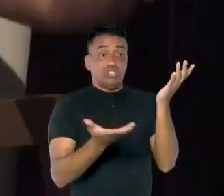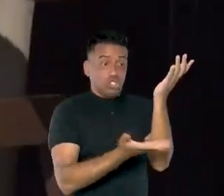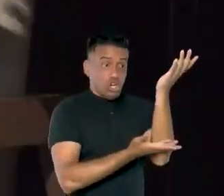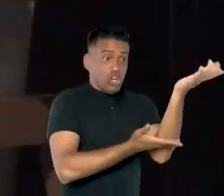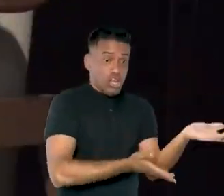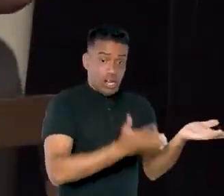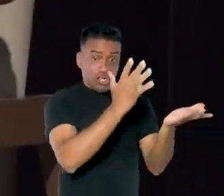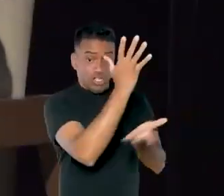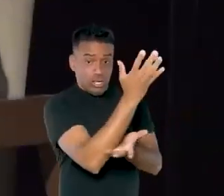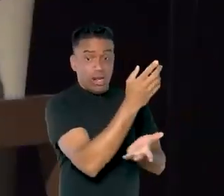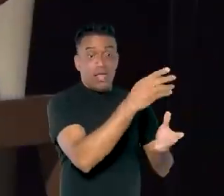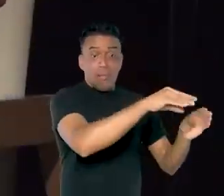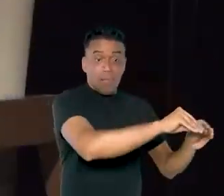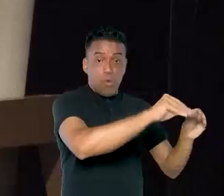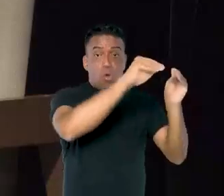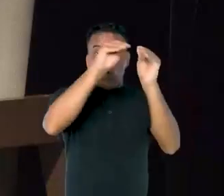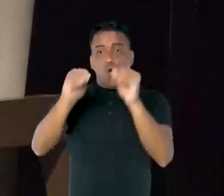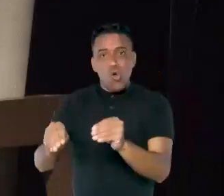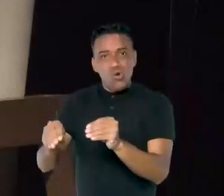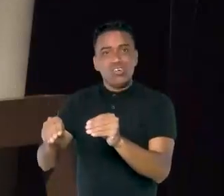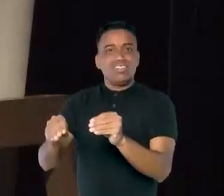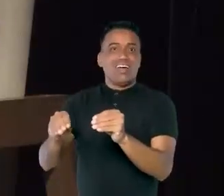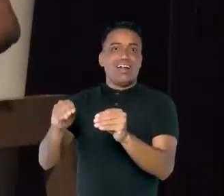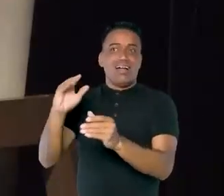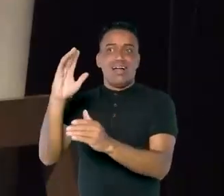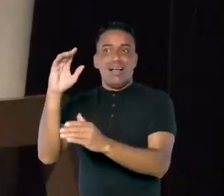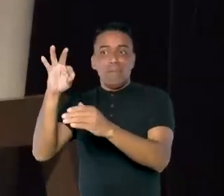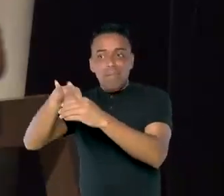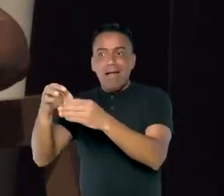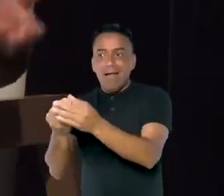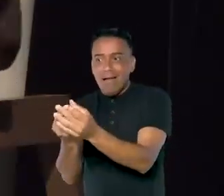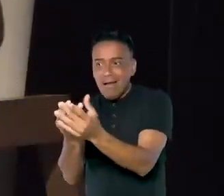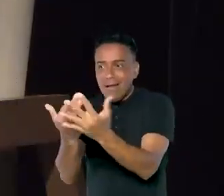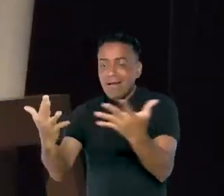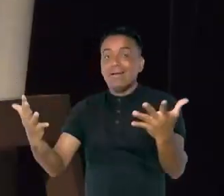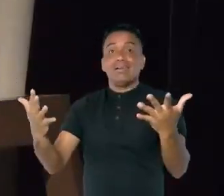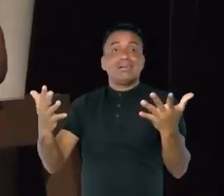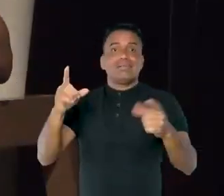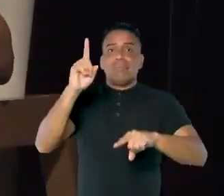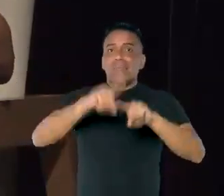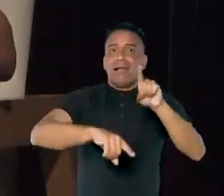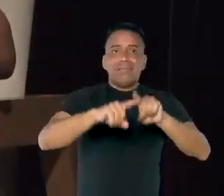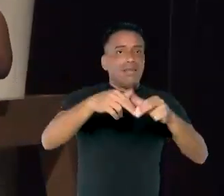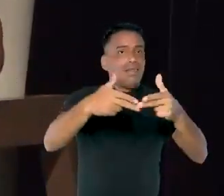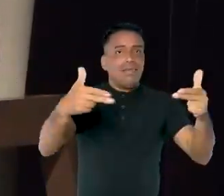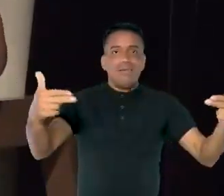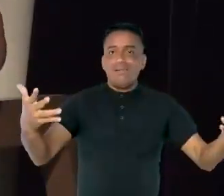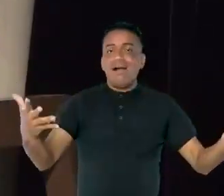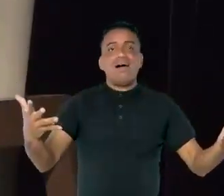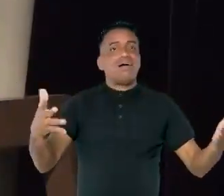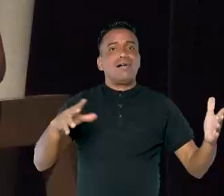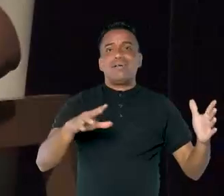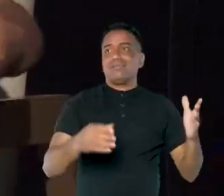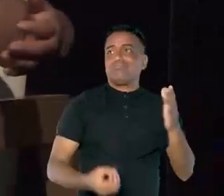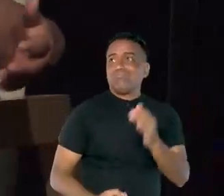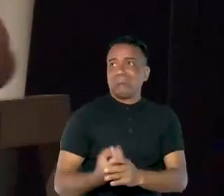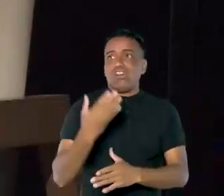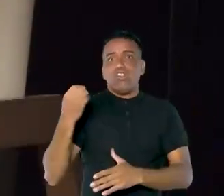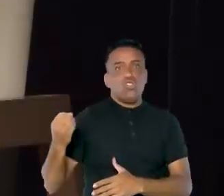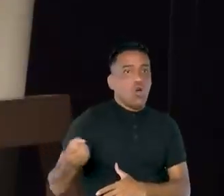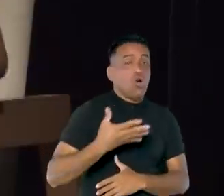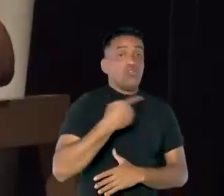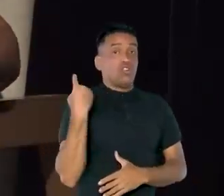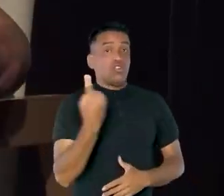faz o remanejamento da matéria-prima, a gente faz todo esse cuidado, né? Então, a gente sempre fala entre